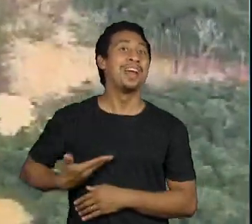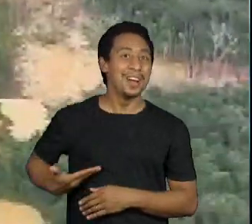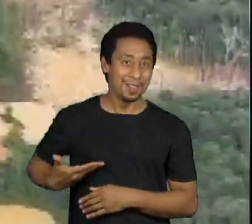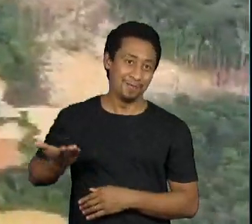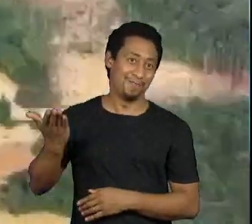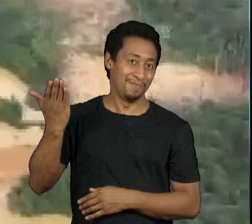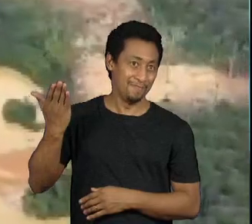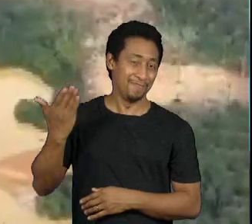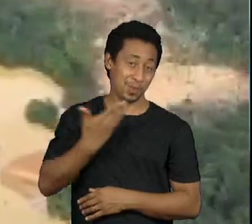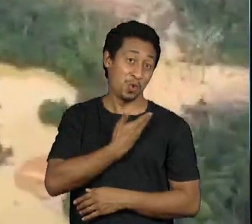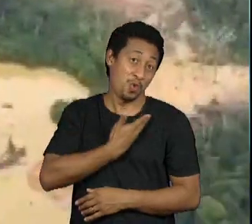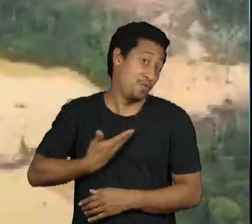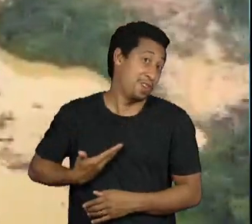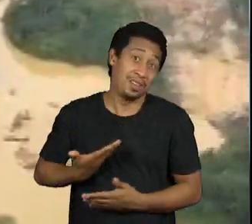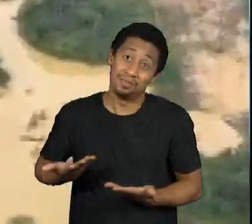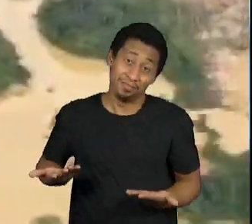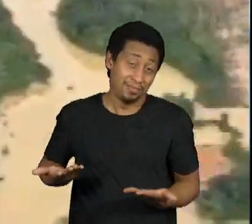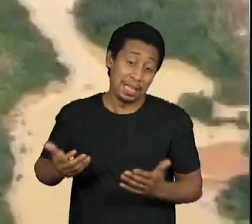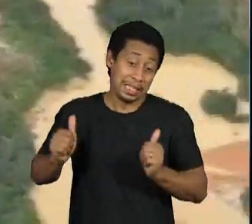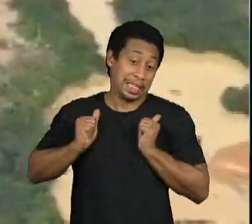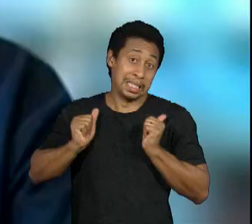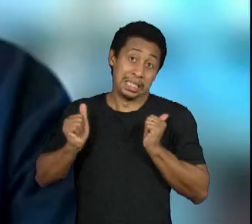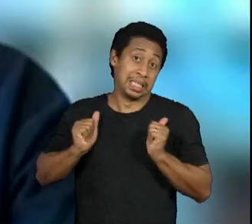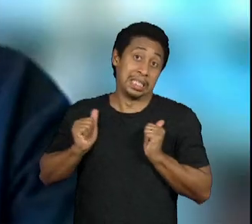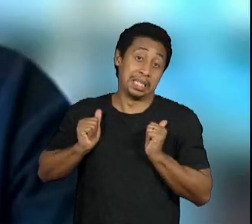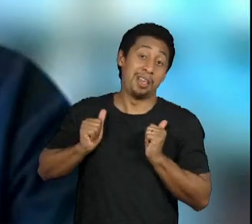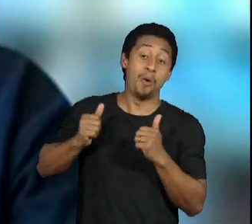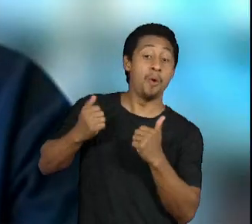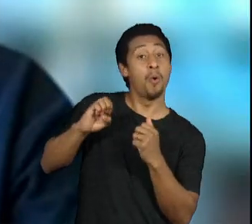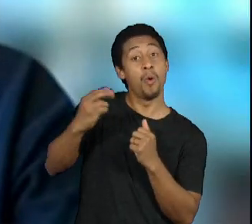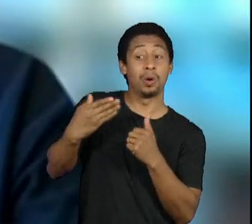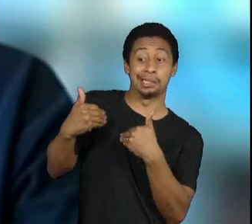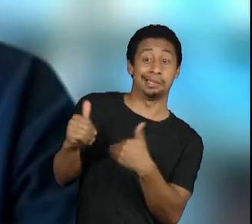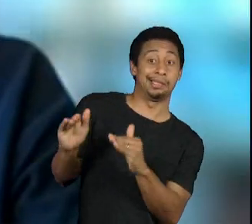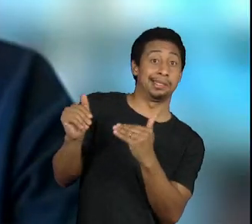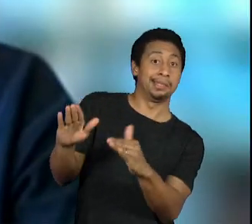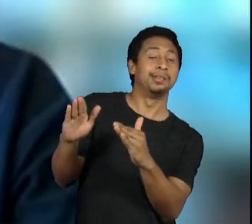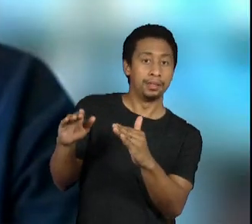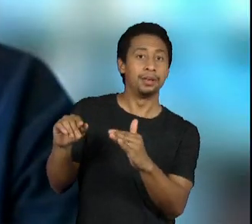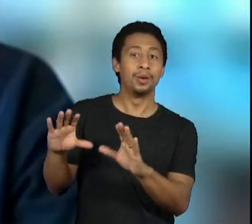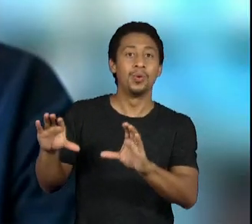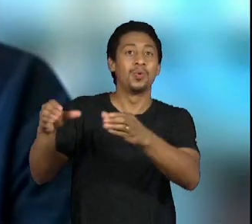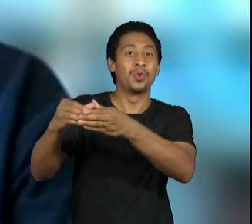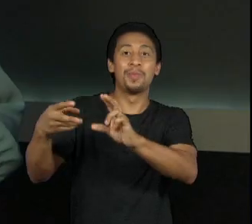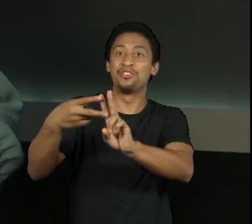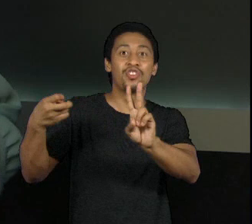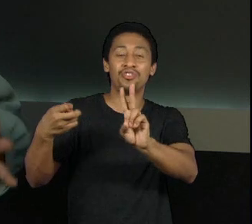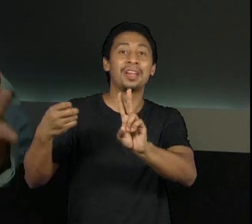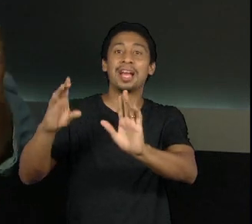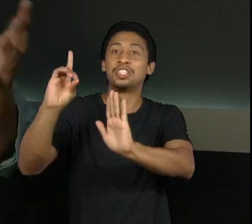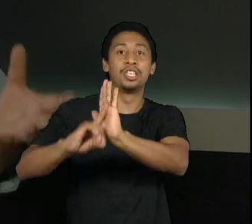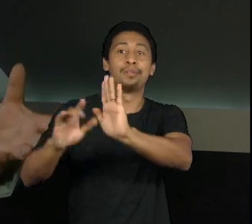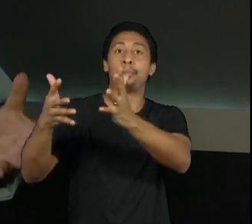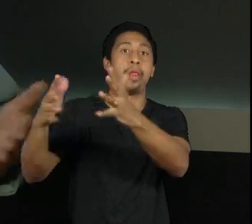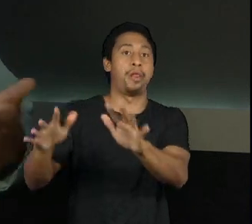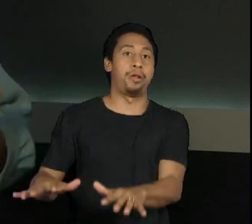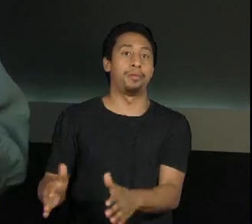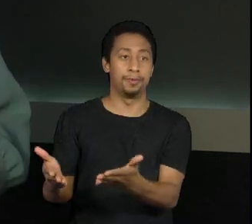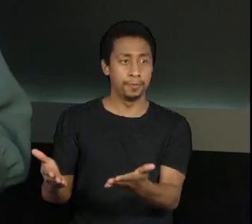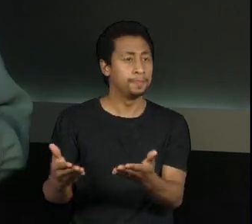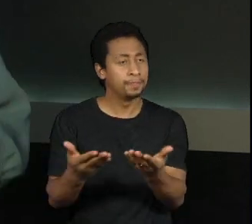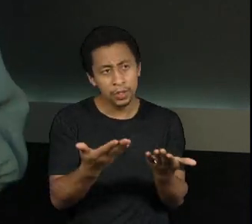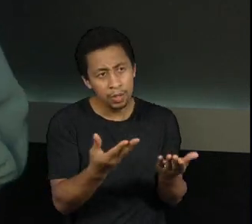né, ações que o governo tomou no sentido de enfraquecer os direitos indígenas. Adriane, como é que está a situação